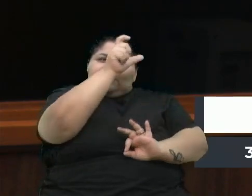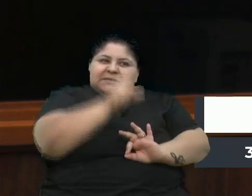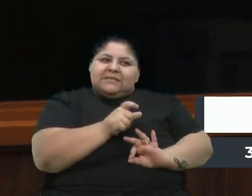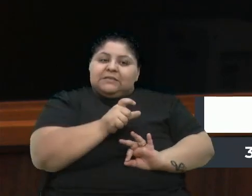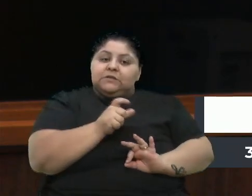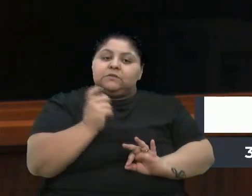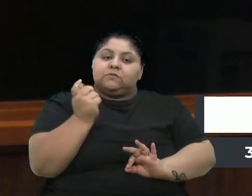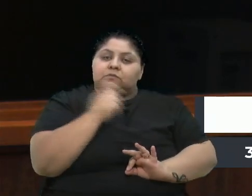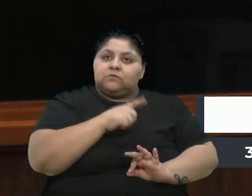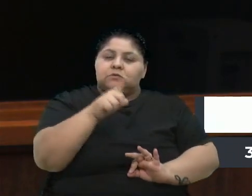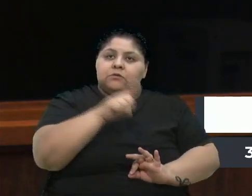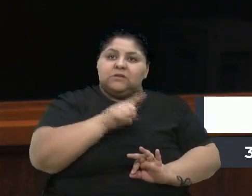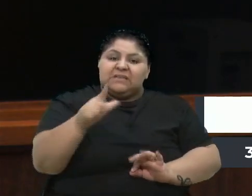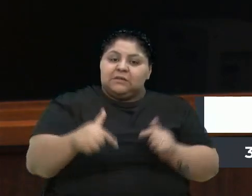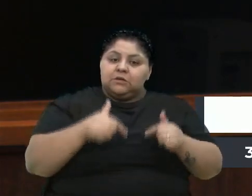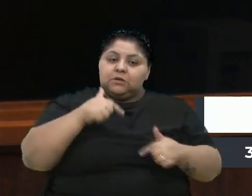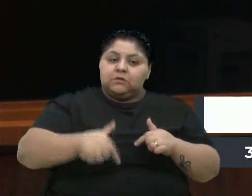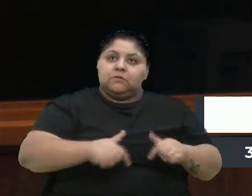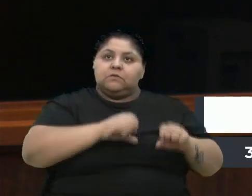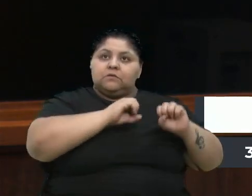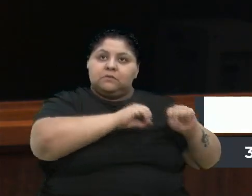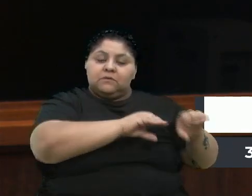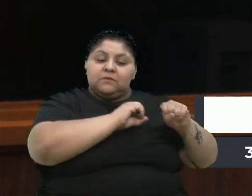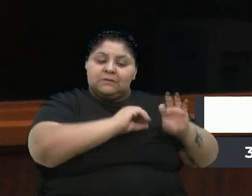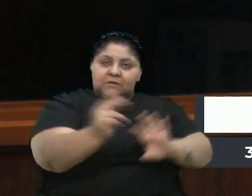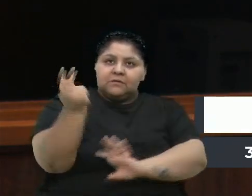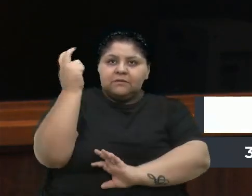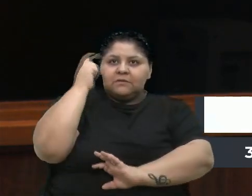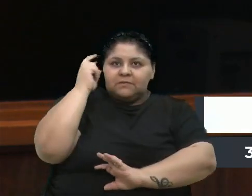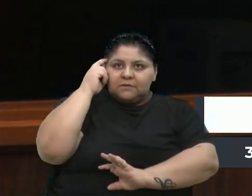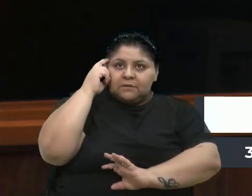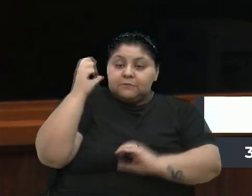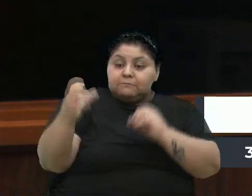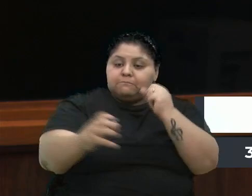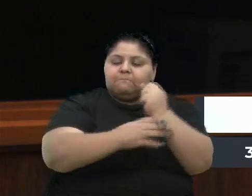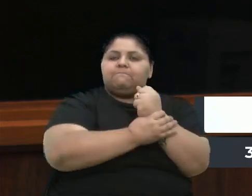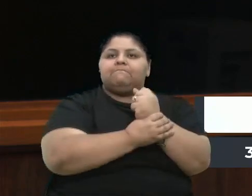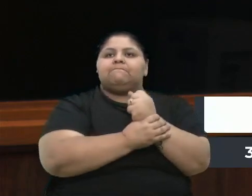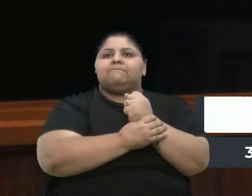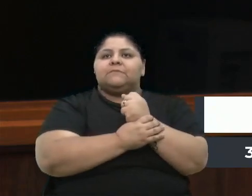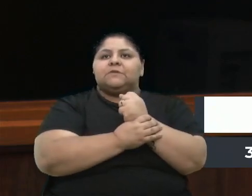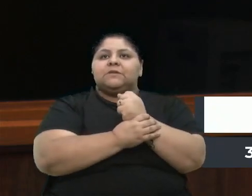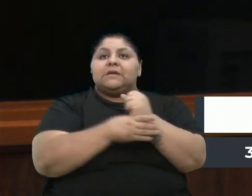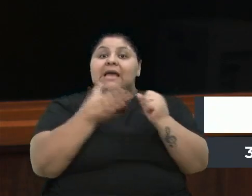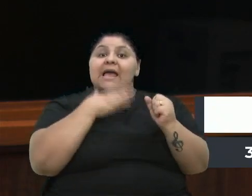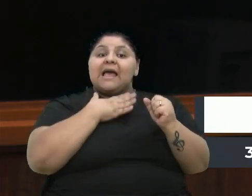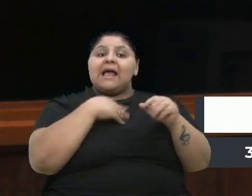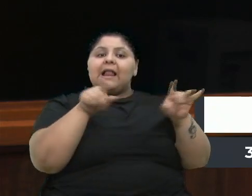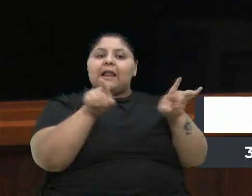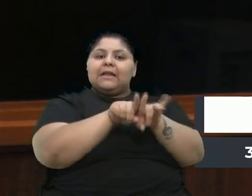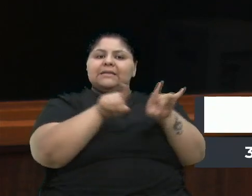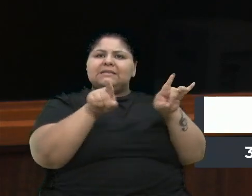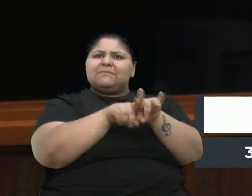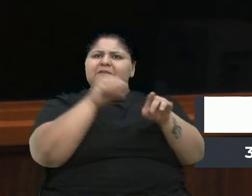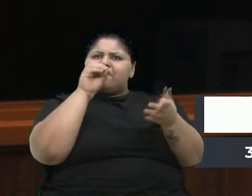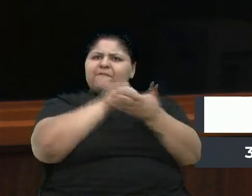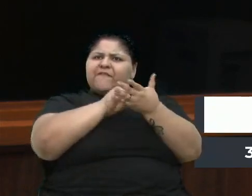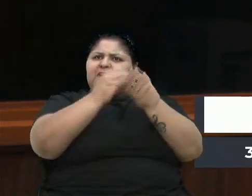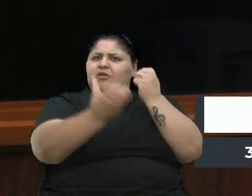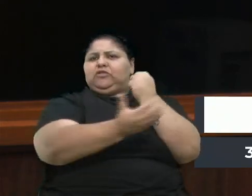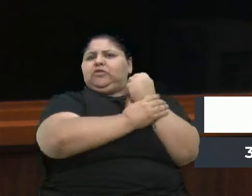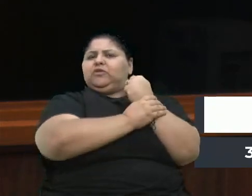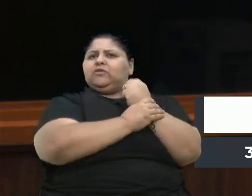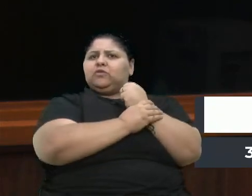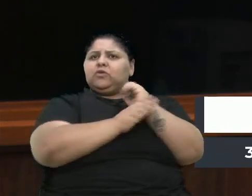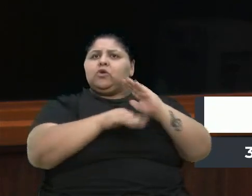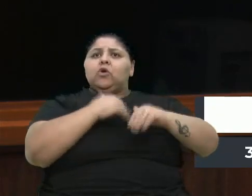ter trabalho, educação, cultura, segurança. Elas também são inseguras. Ou